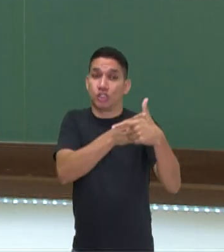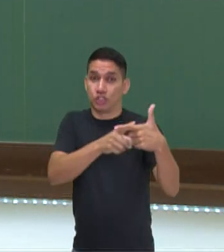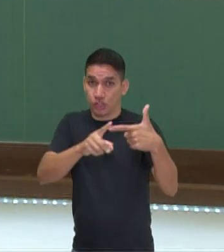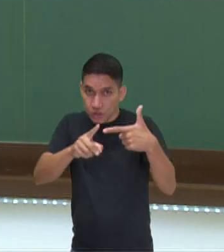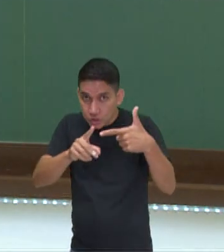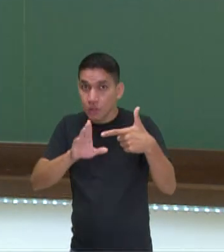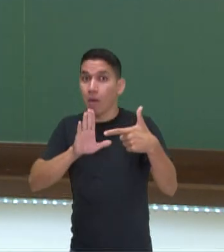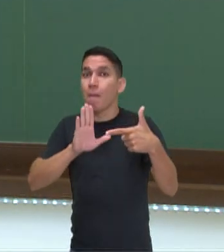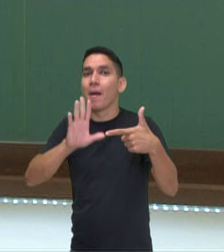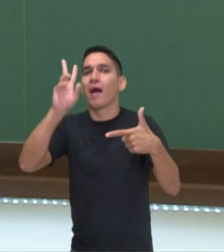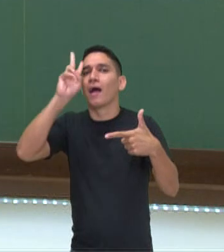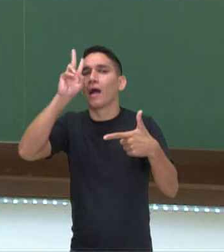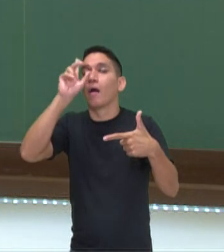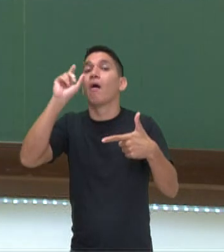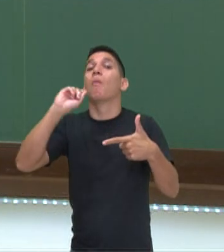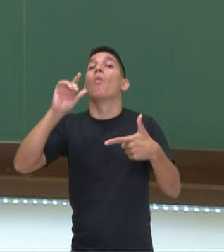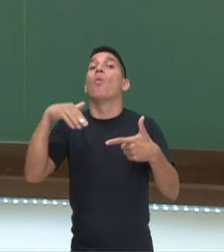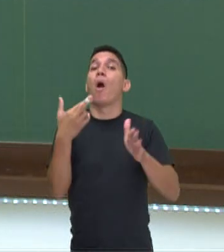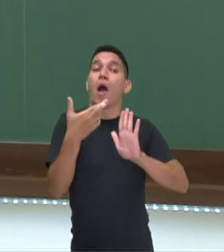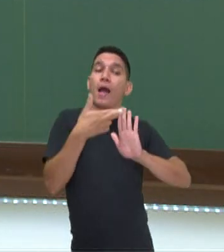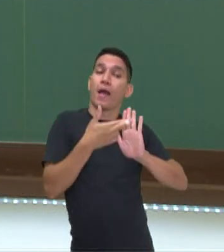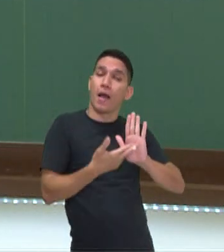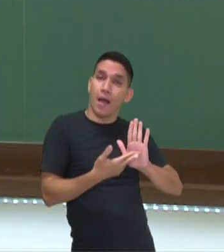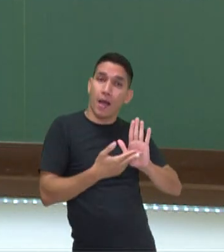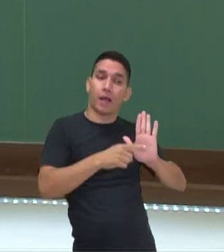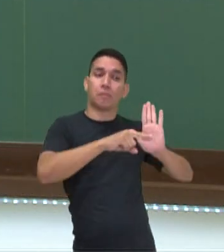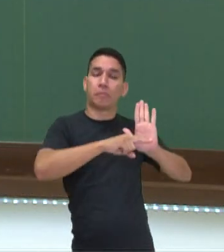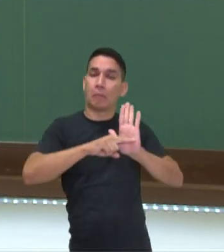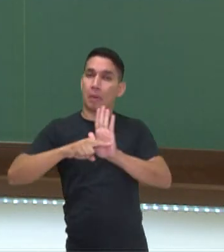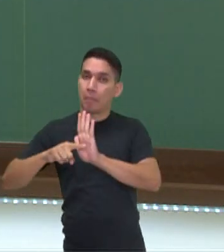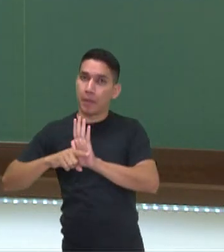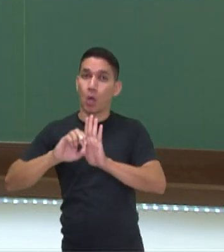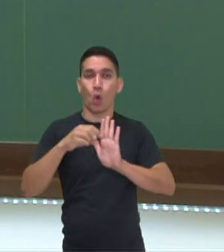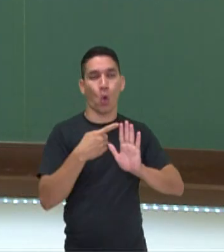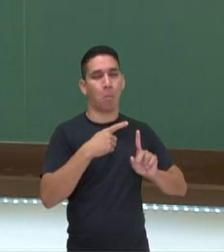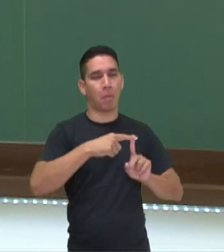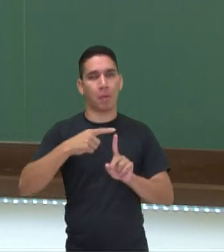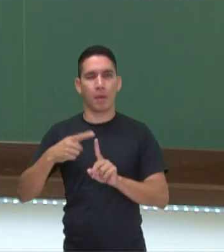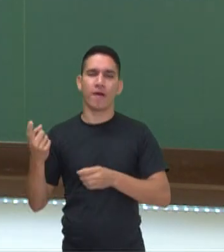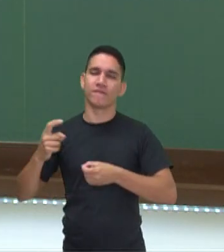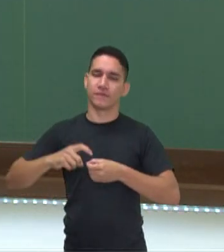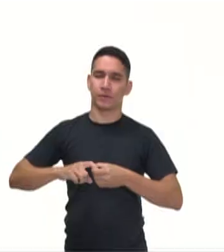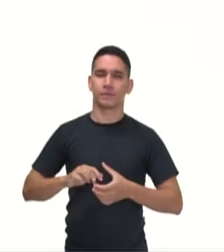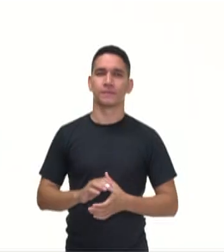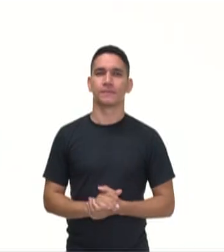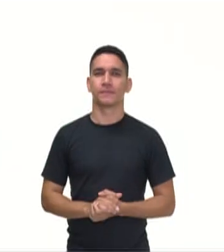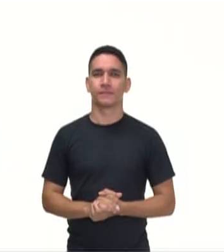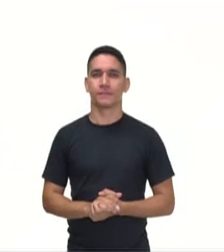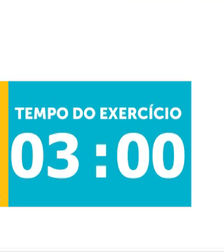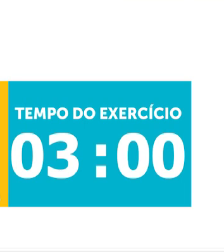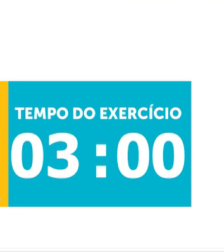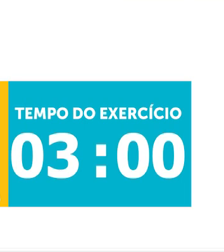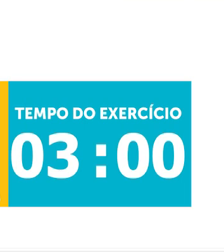mas lembrem de fazer a regra dos sinais ok já voltamos